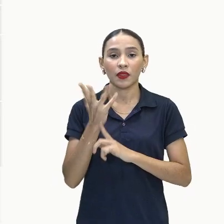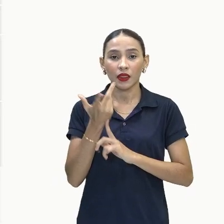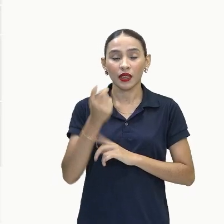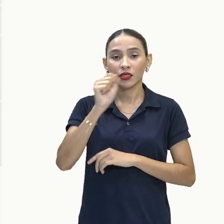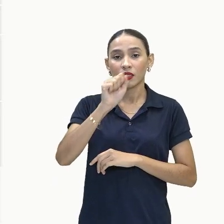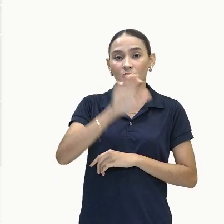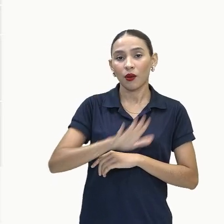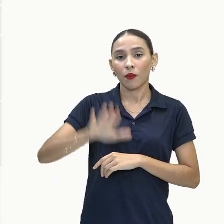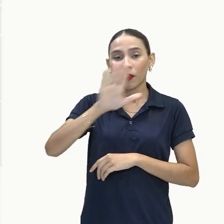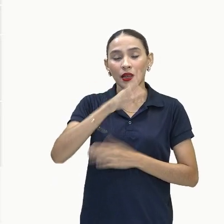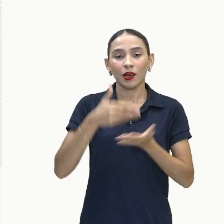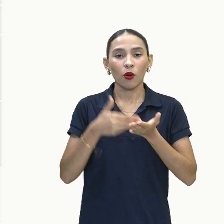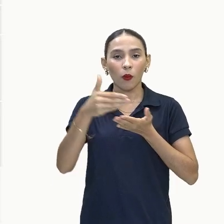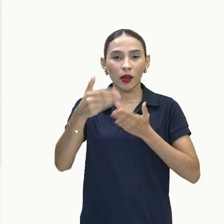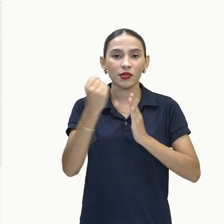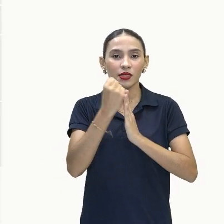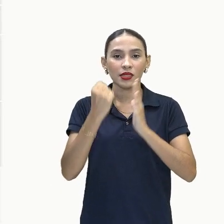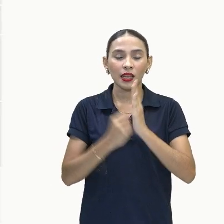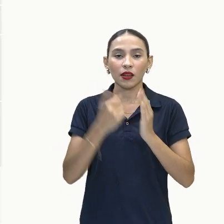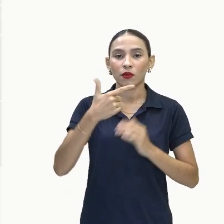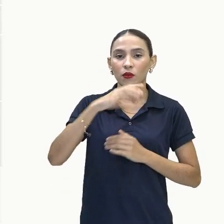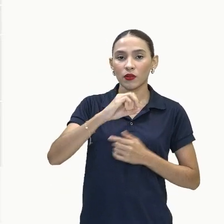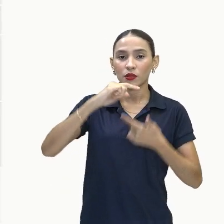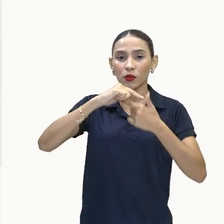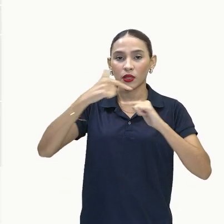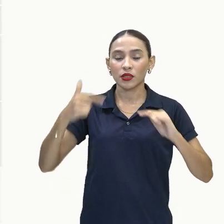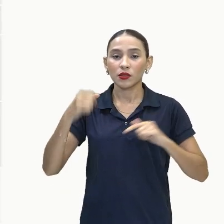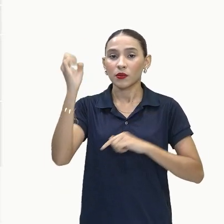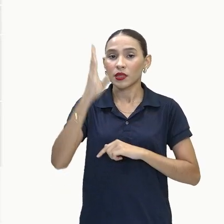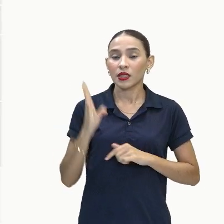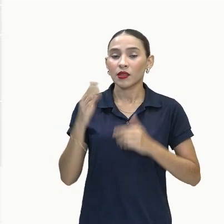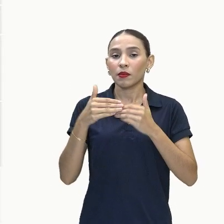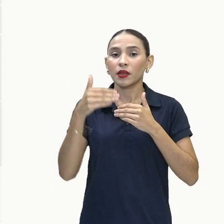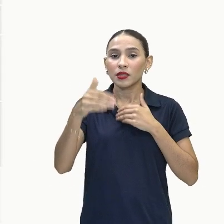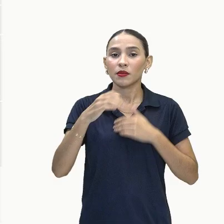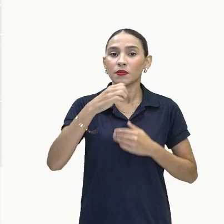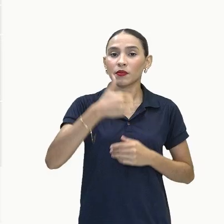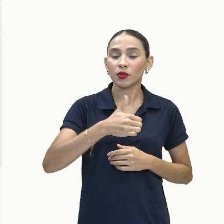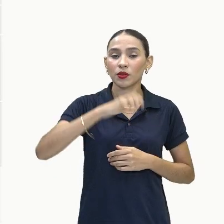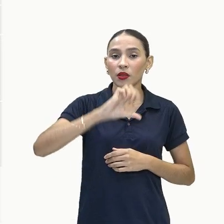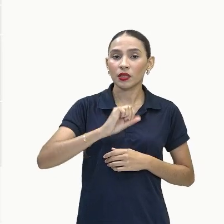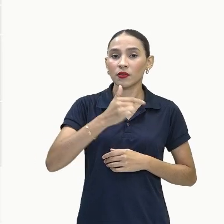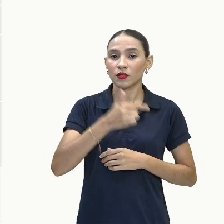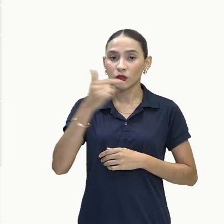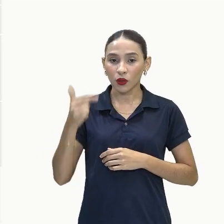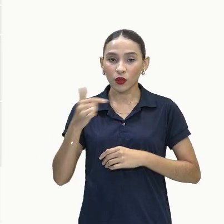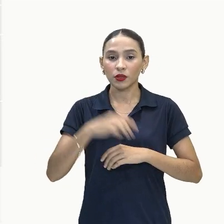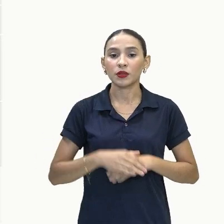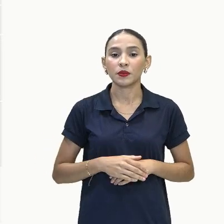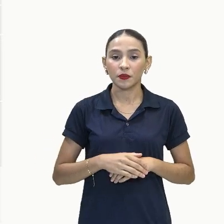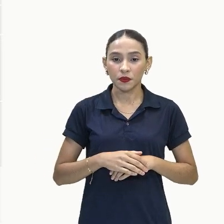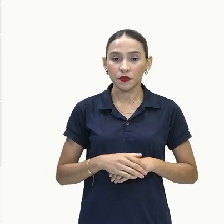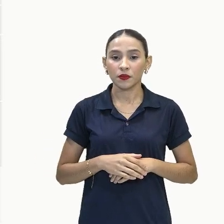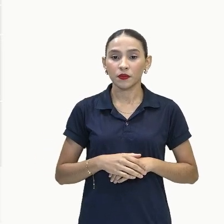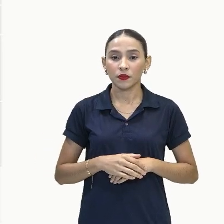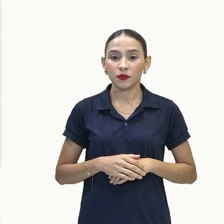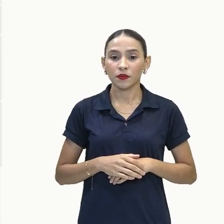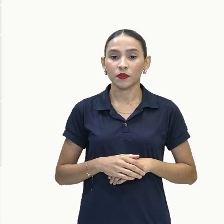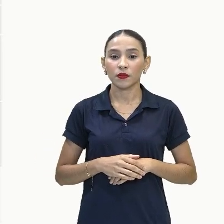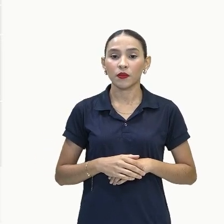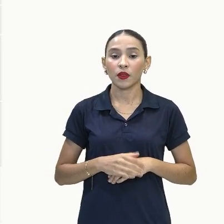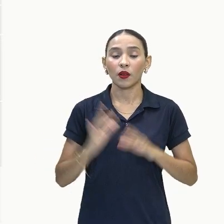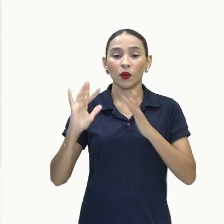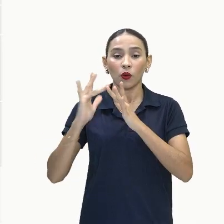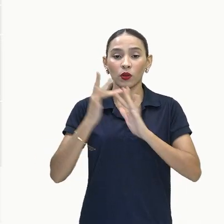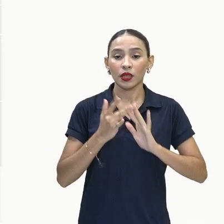europeia, início do século XX, modernismo brasileiro a partir de 1922, certo? Aí o contexto